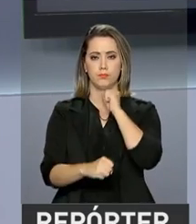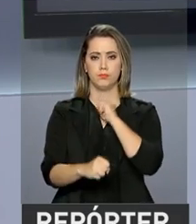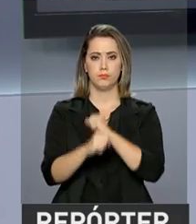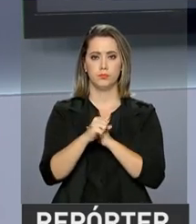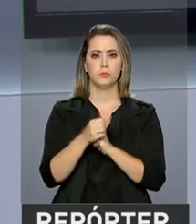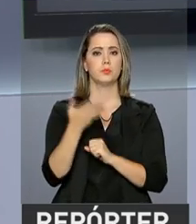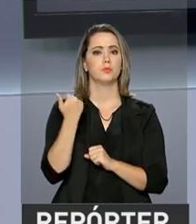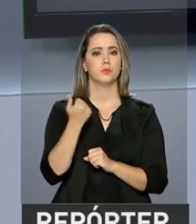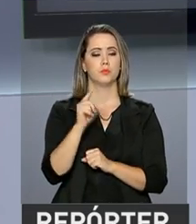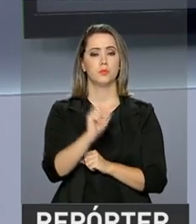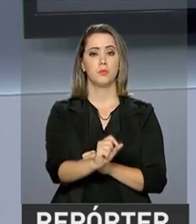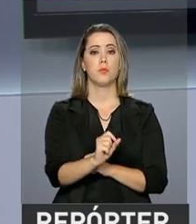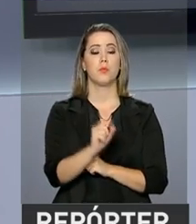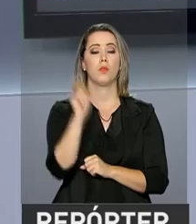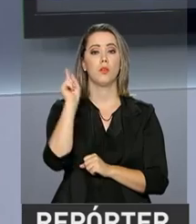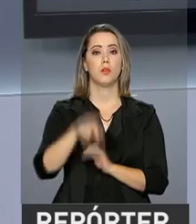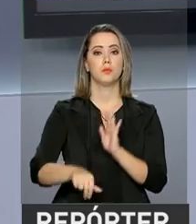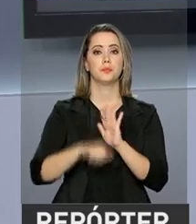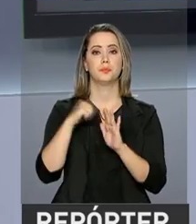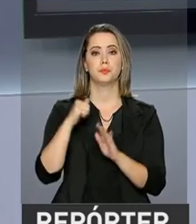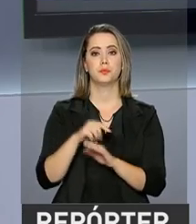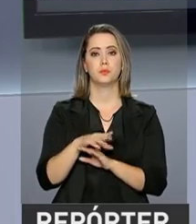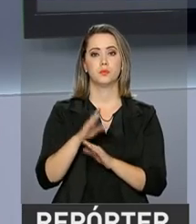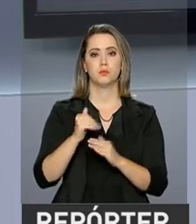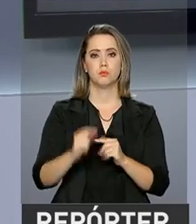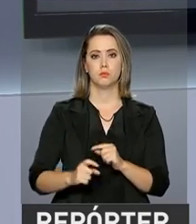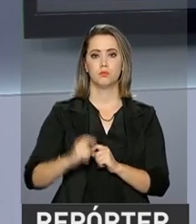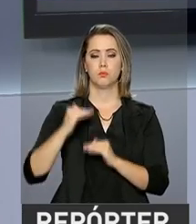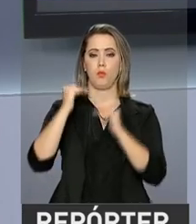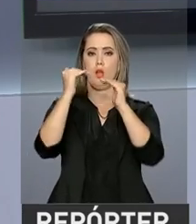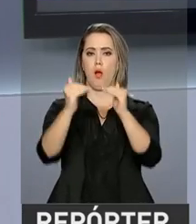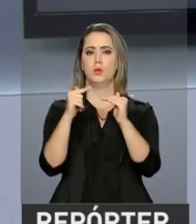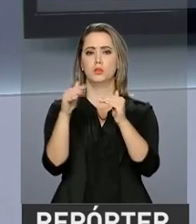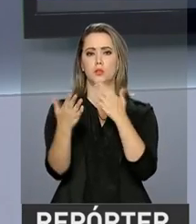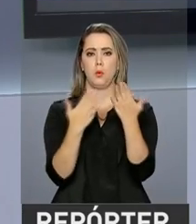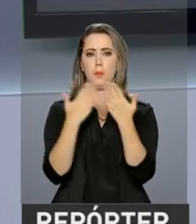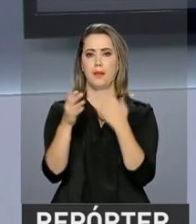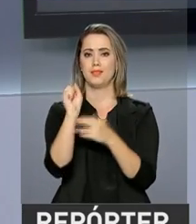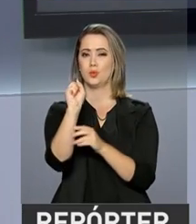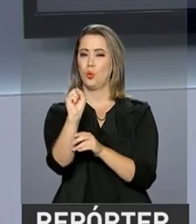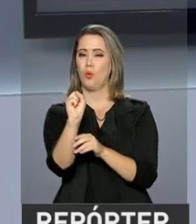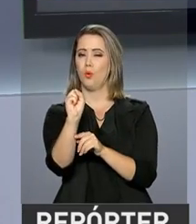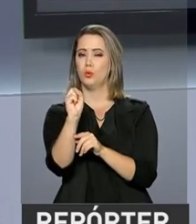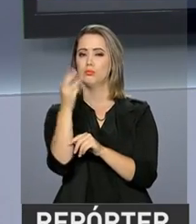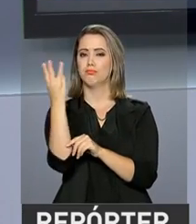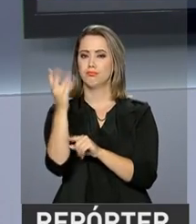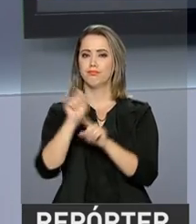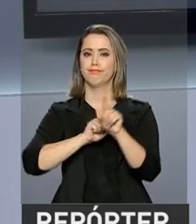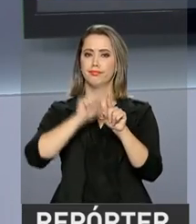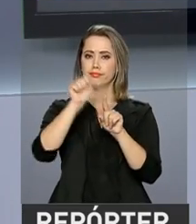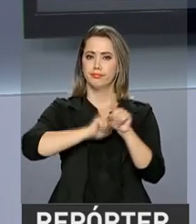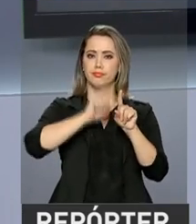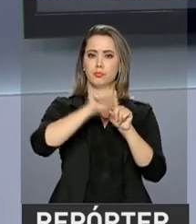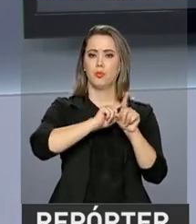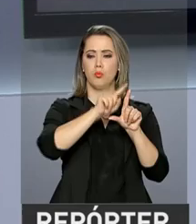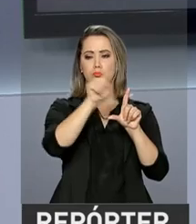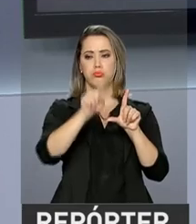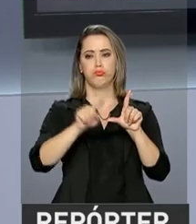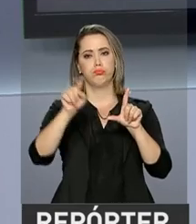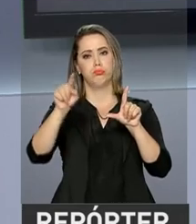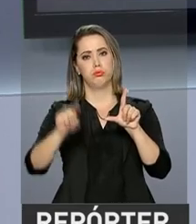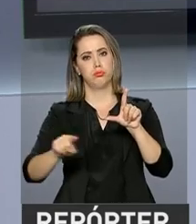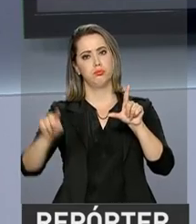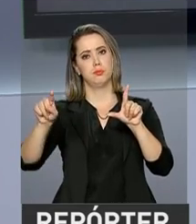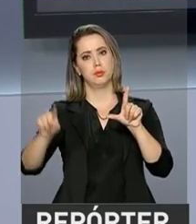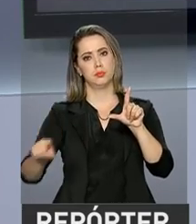de 2016 esta foi a primeira alta nessa comparação após oito trimestres consecutivos de queda o